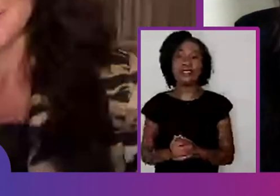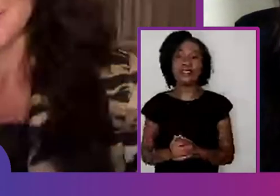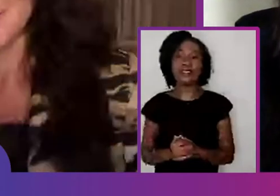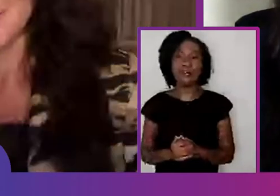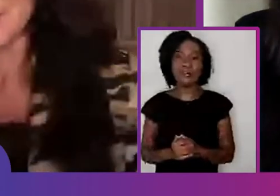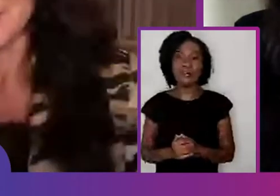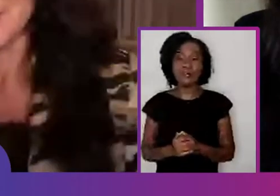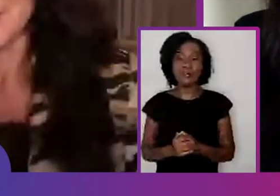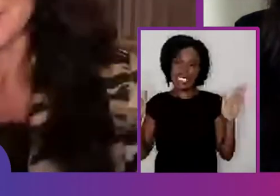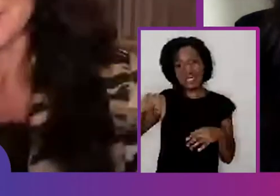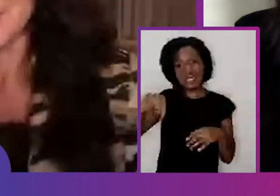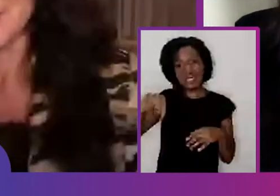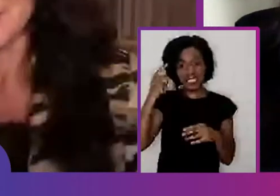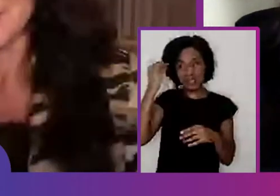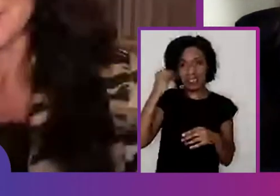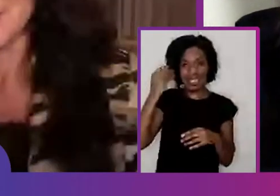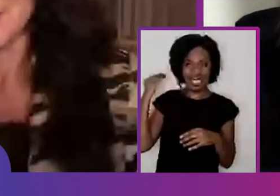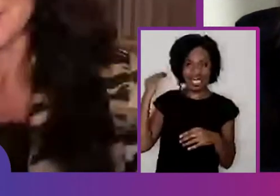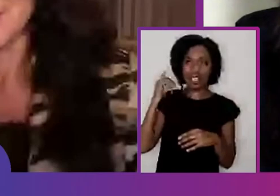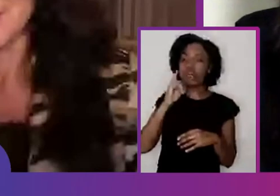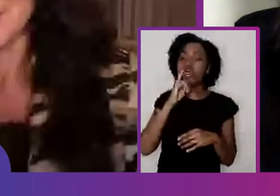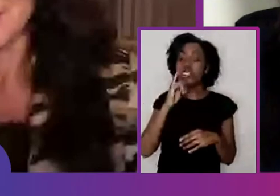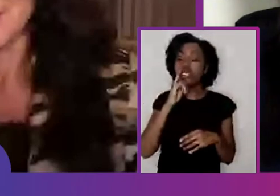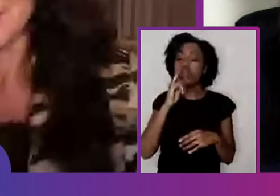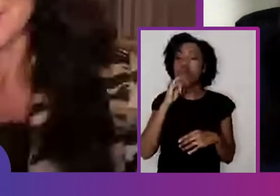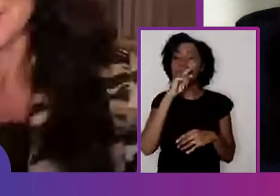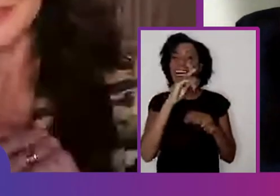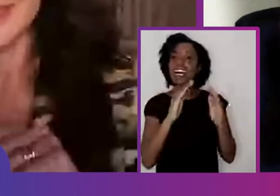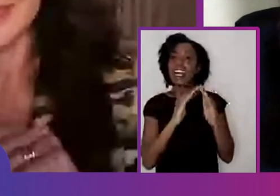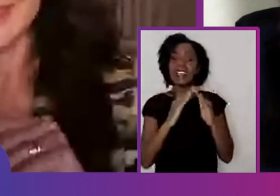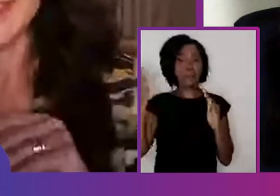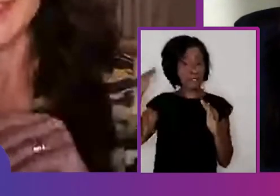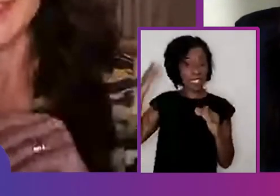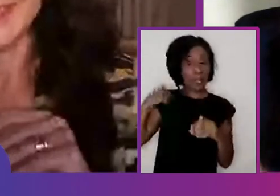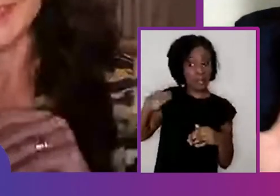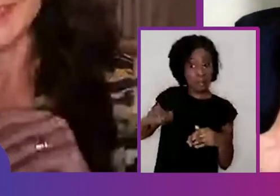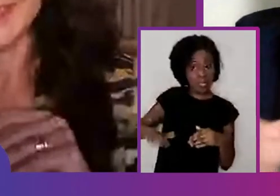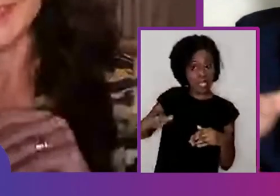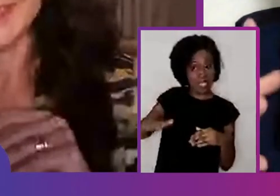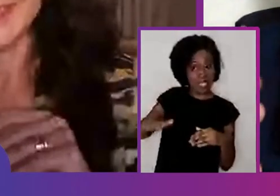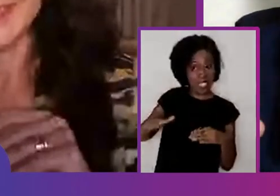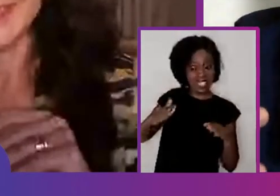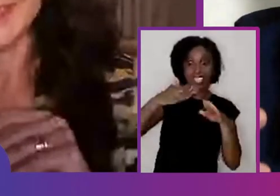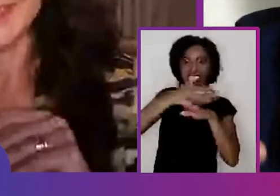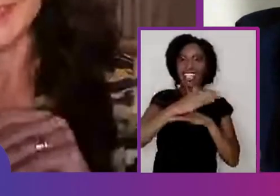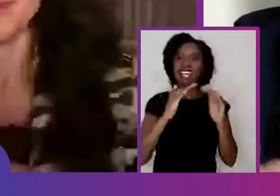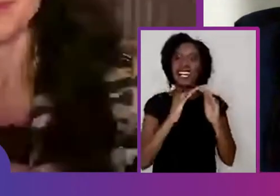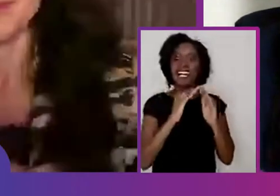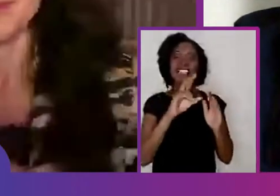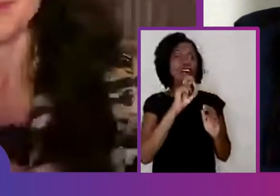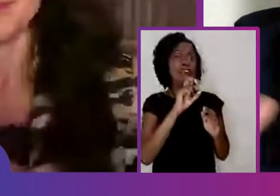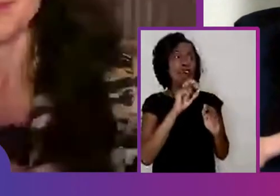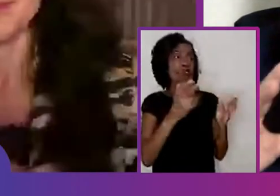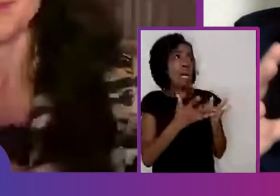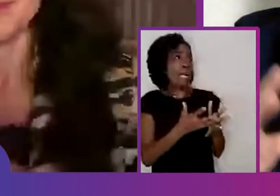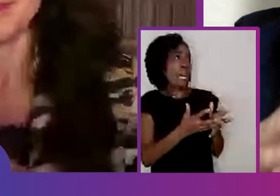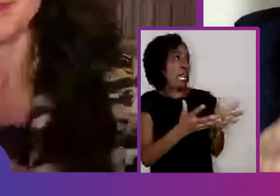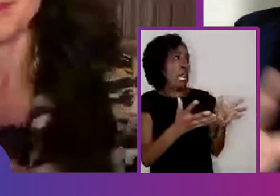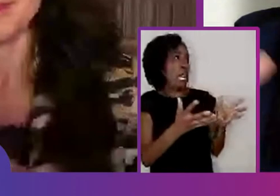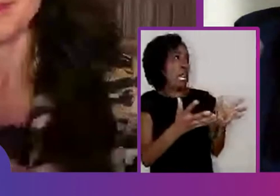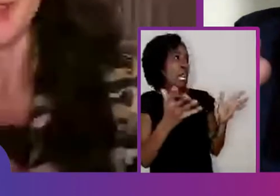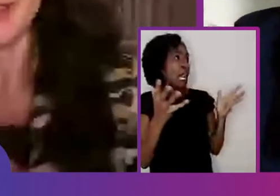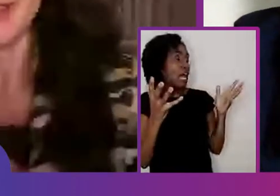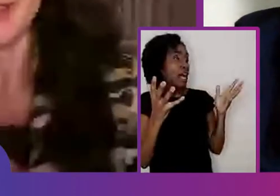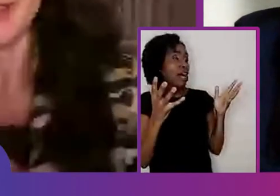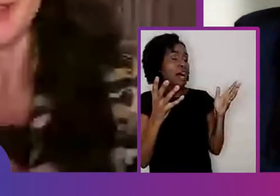casa da minha avó, parecia que tinha um jardim que era do tamanho de um campo de futebol, agora eu chego aqui, é um cubículo, né?